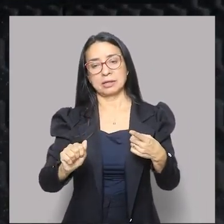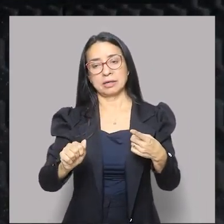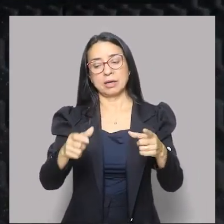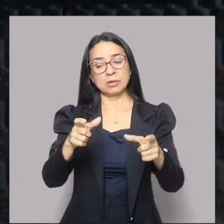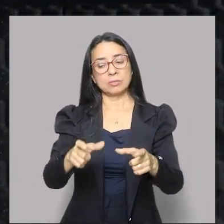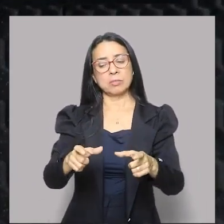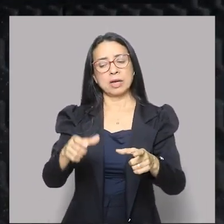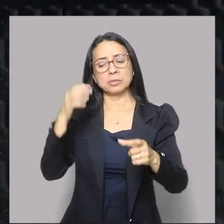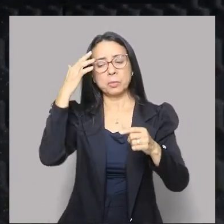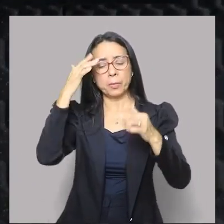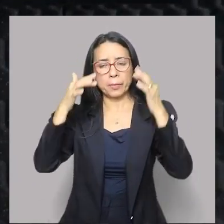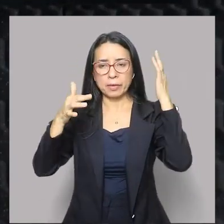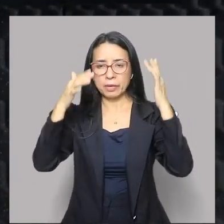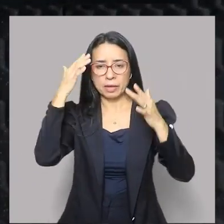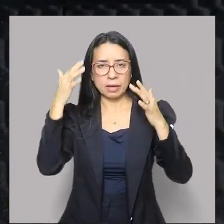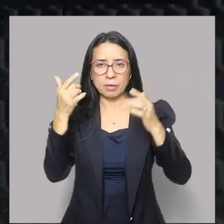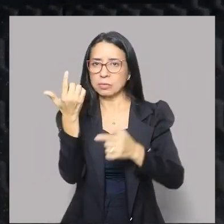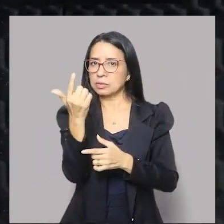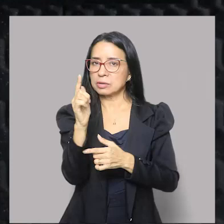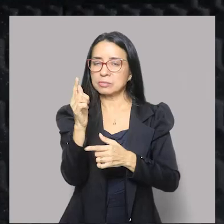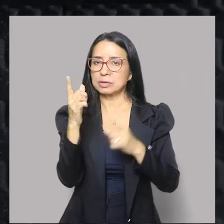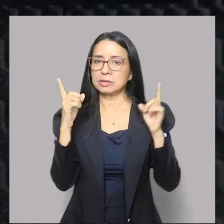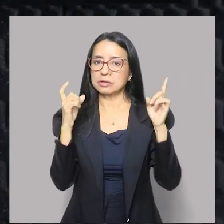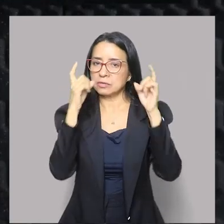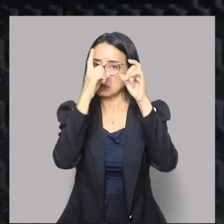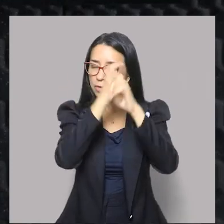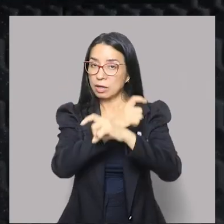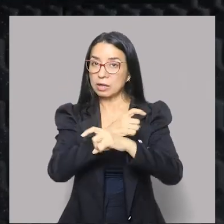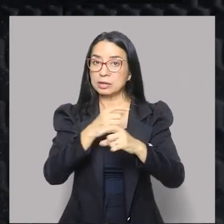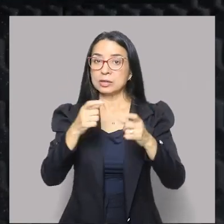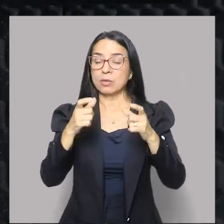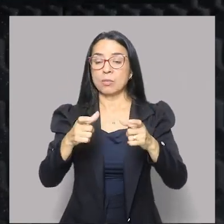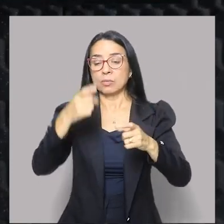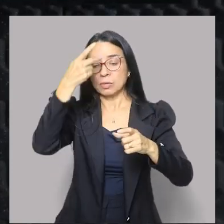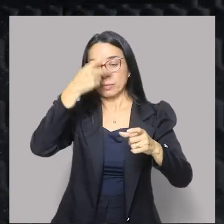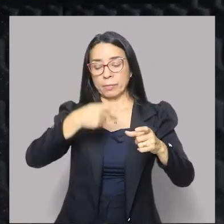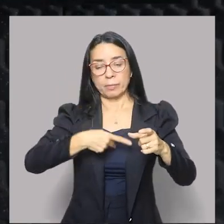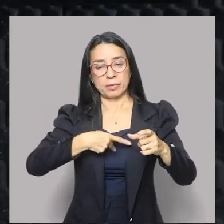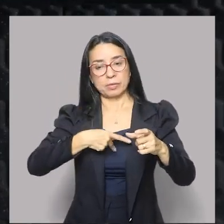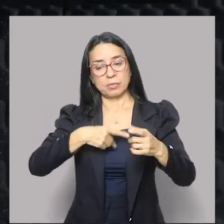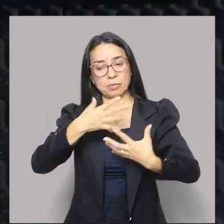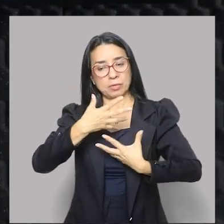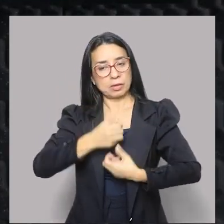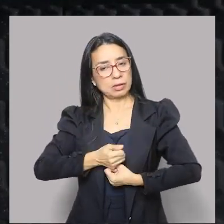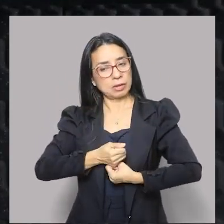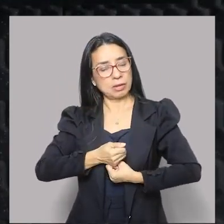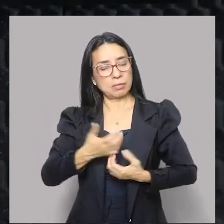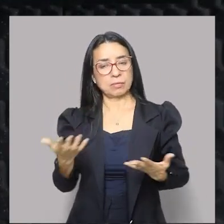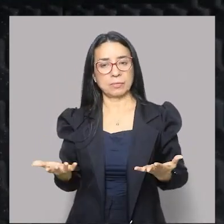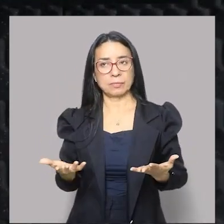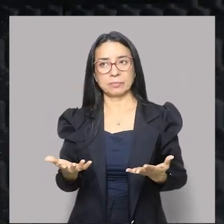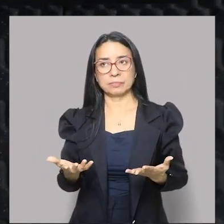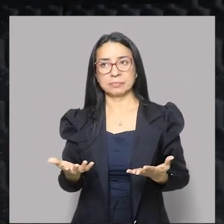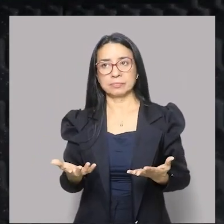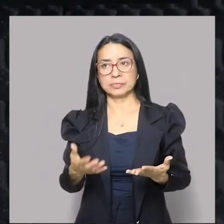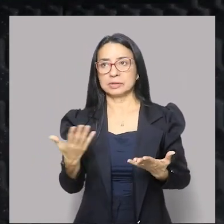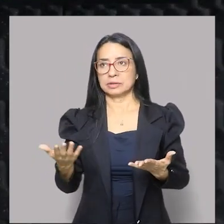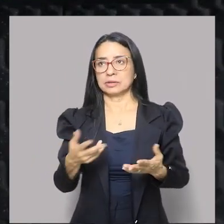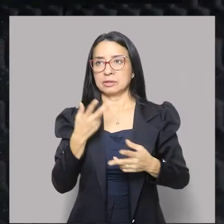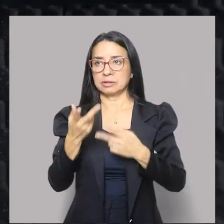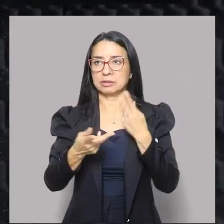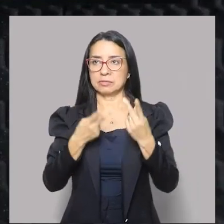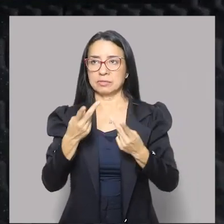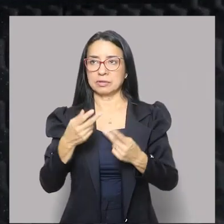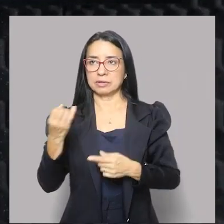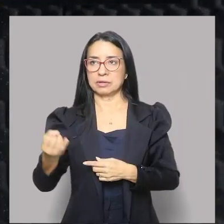e, principalmente, onde o eu lírico seria aceito e seria acolhido. E já que a gente toca nesse assunto,